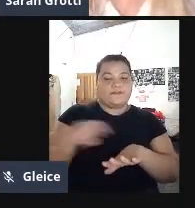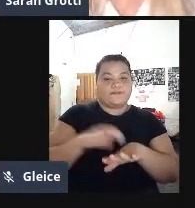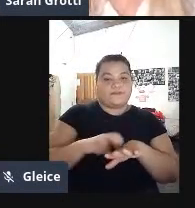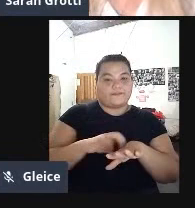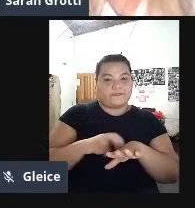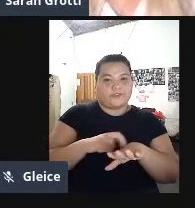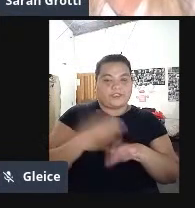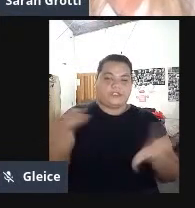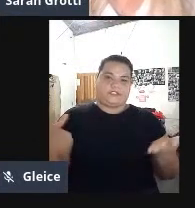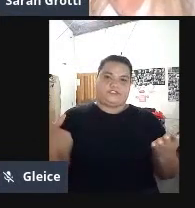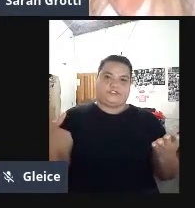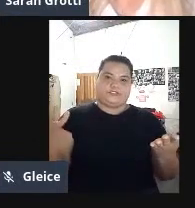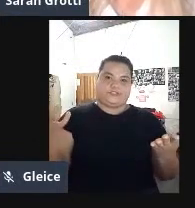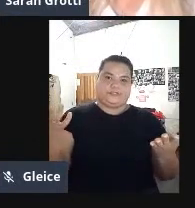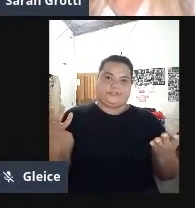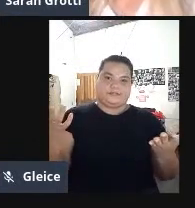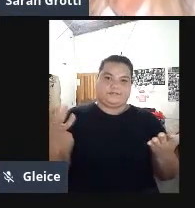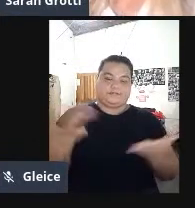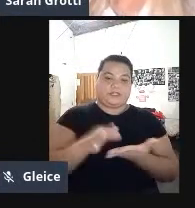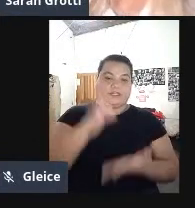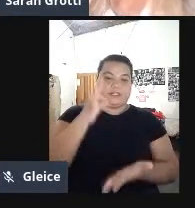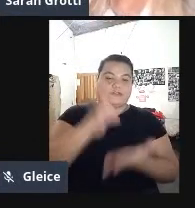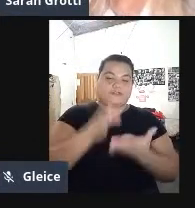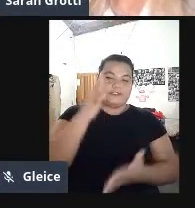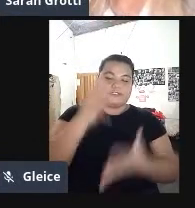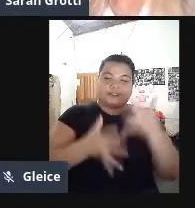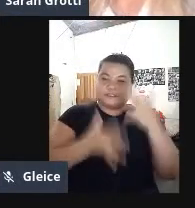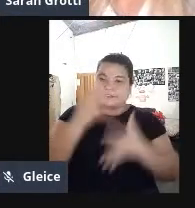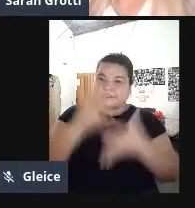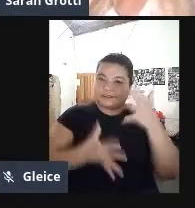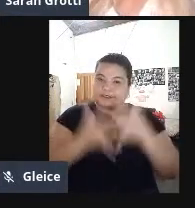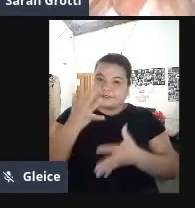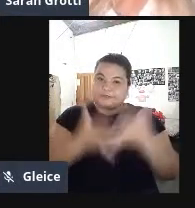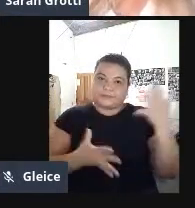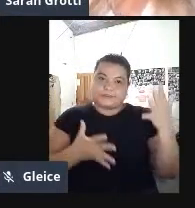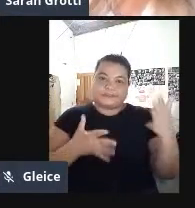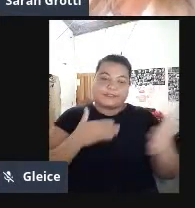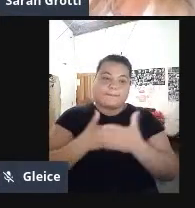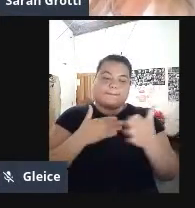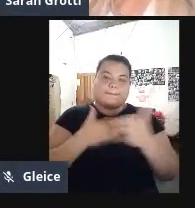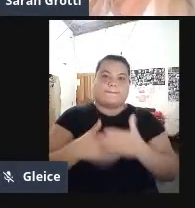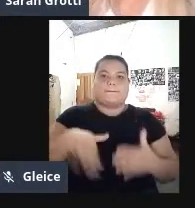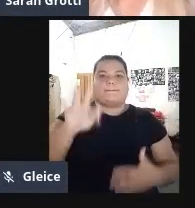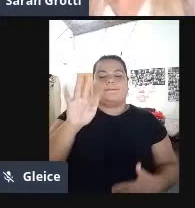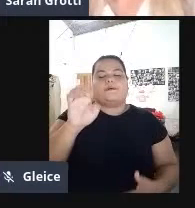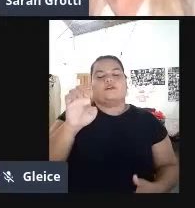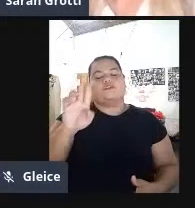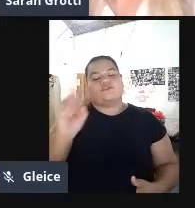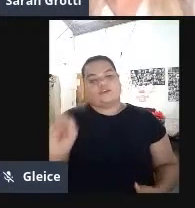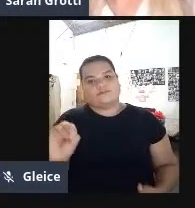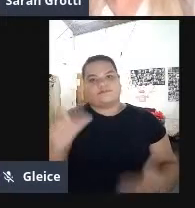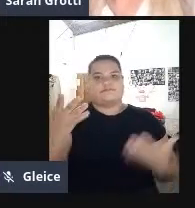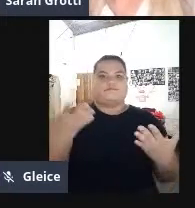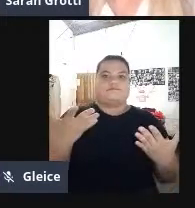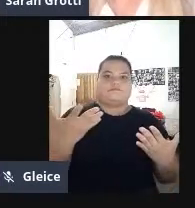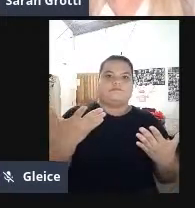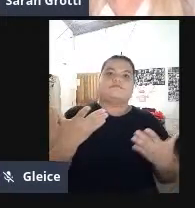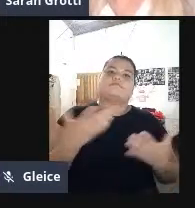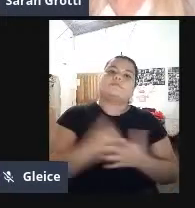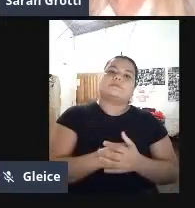muita concentração de cafeína e a cafeína atrapalha a absorção do ferro. Deixar em molhas leguminosas, pelo menos 12